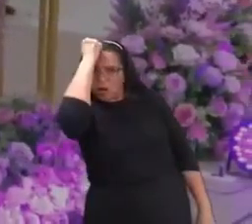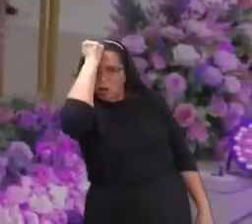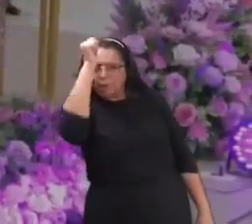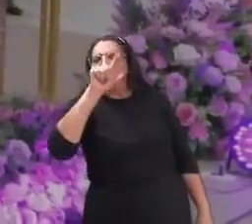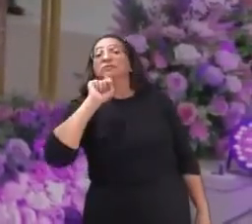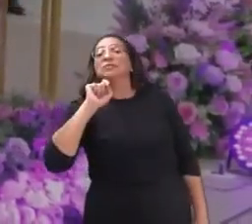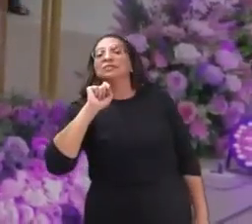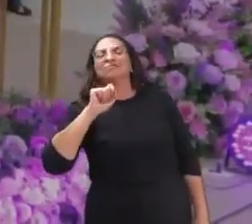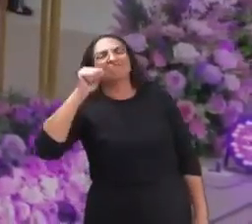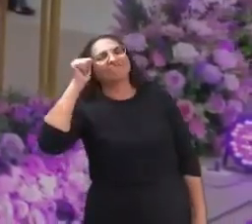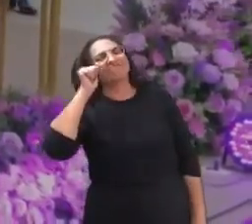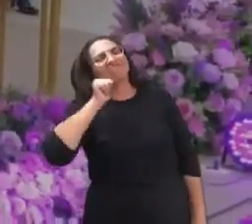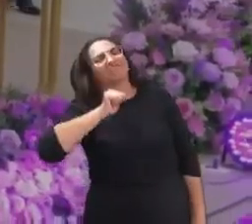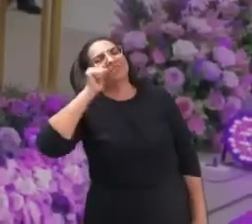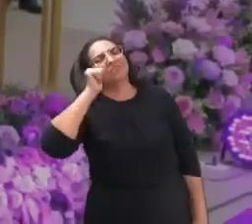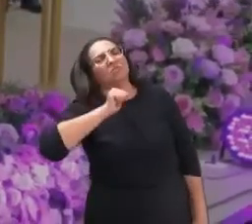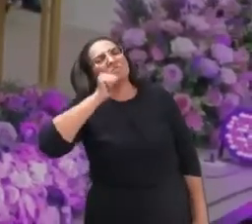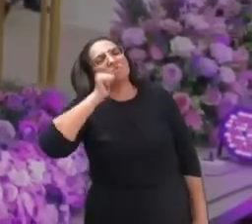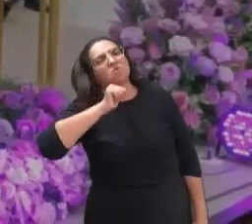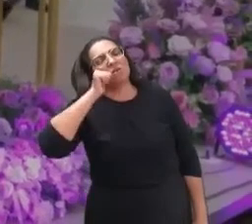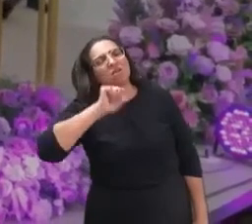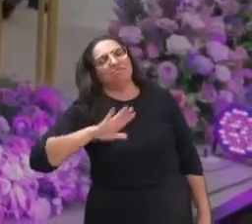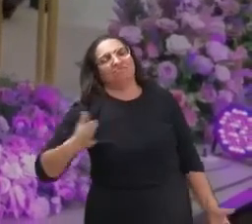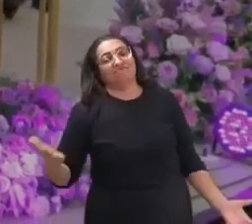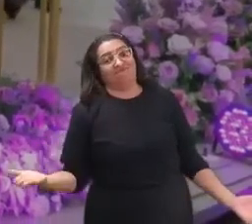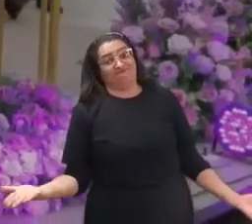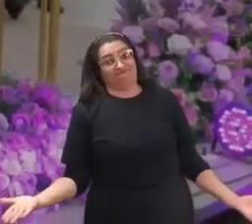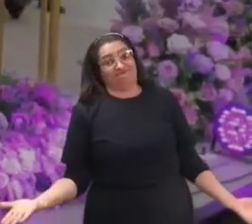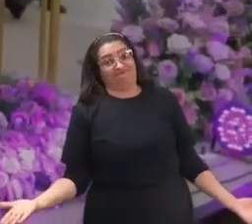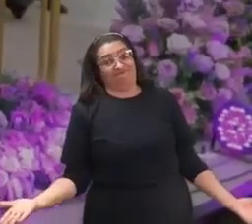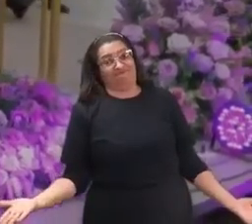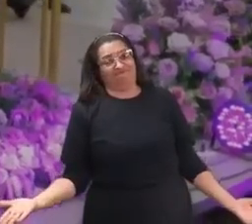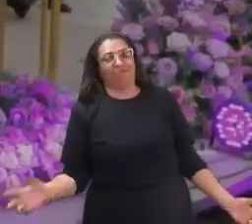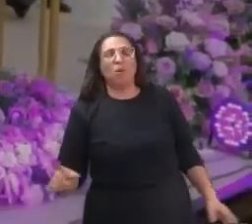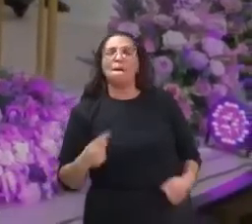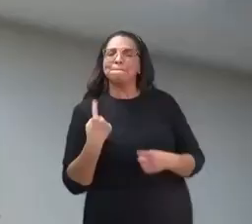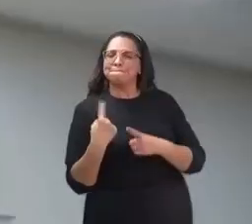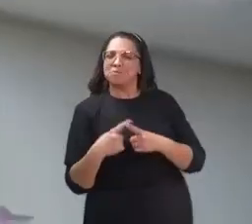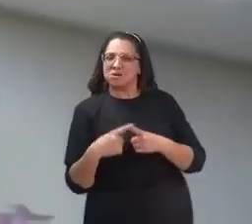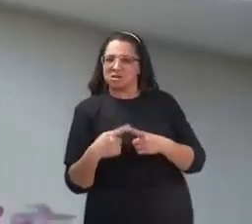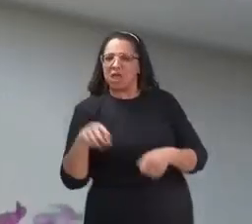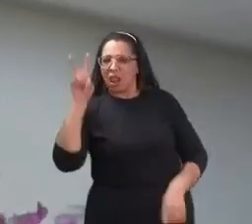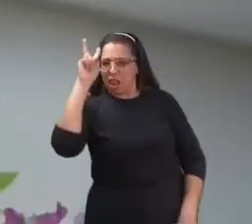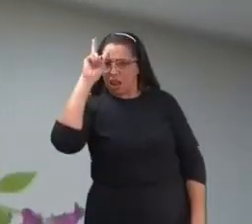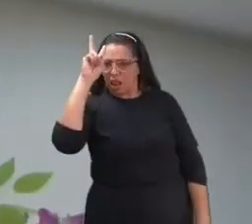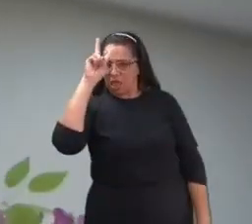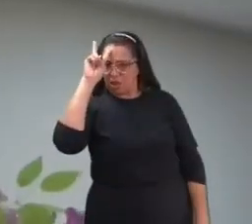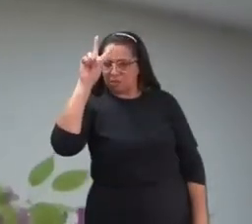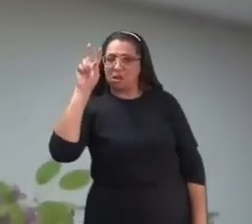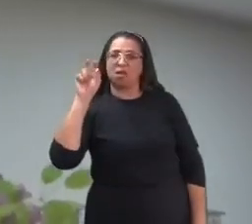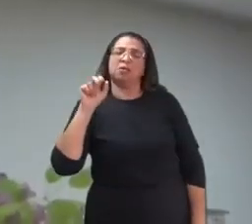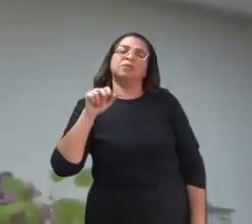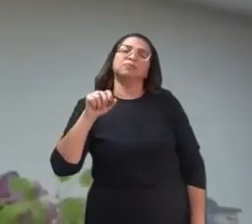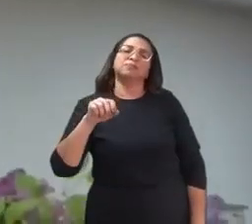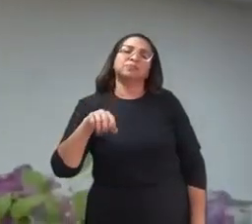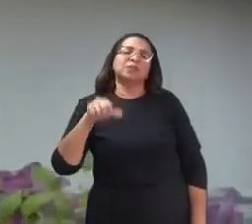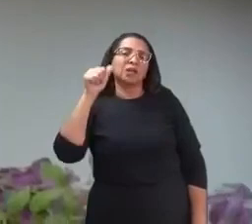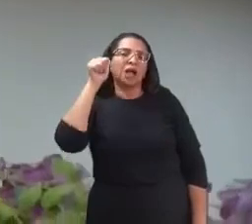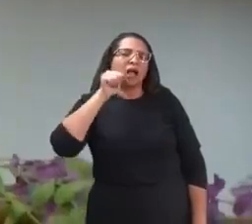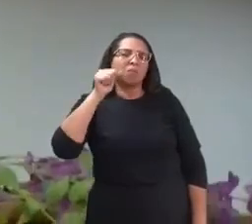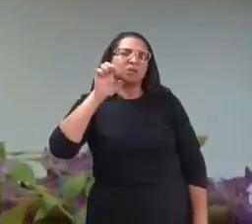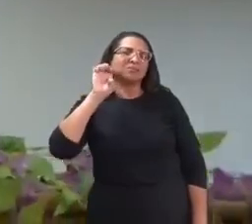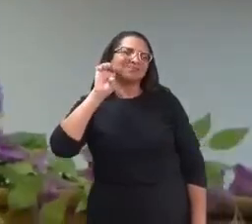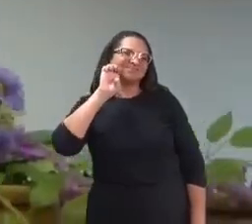que foi ela que tocou na árvore proibida, foi ela que abriu